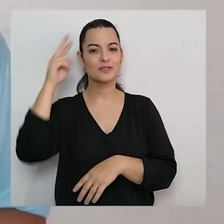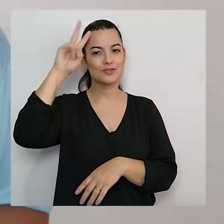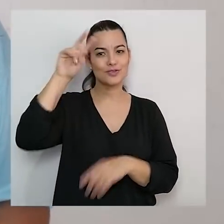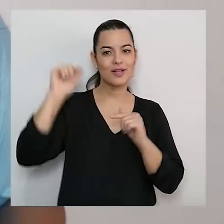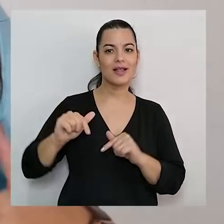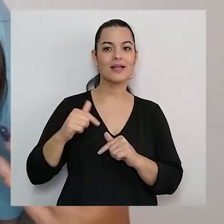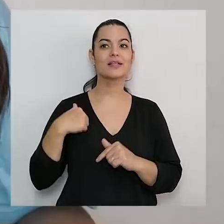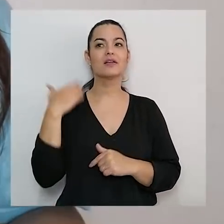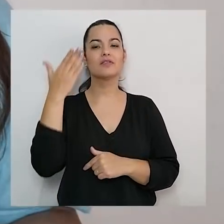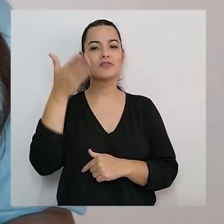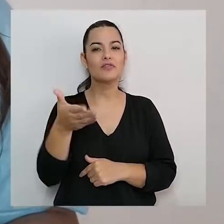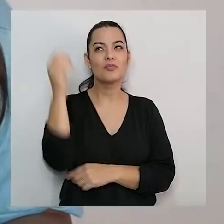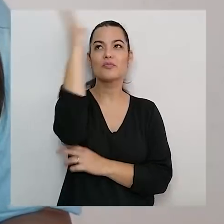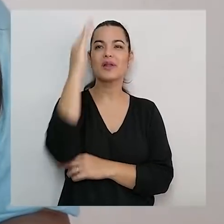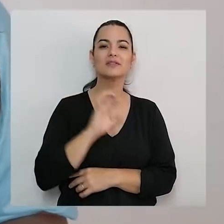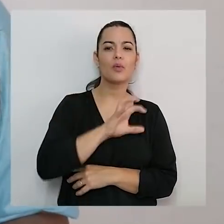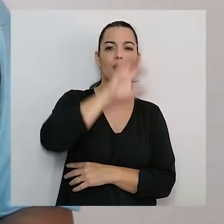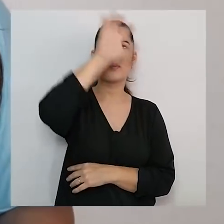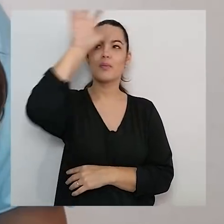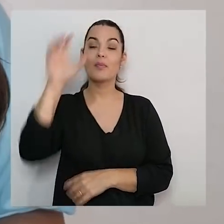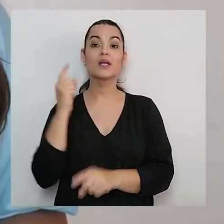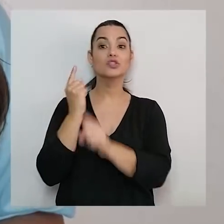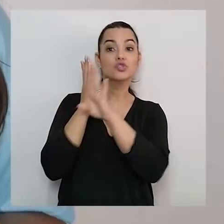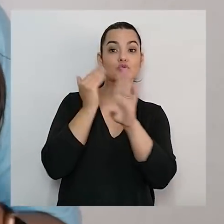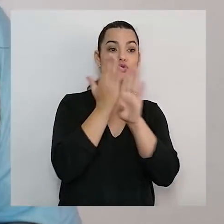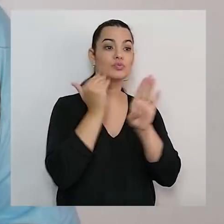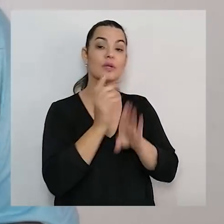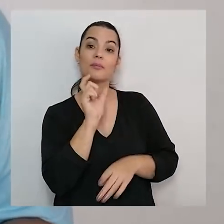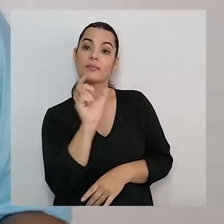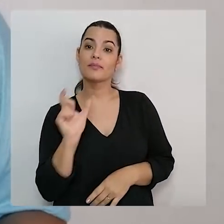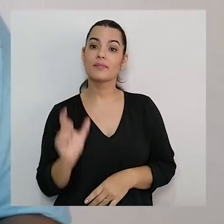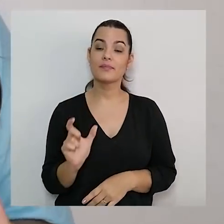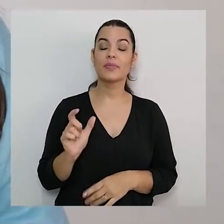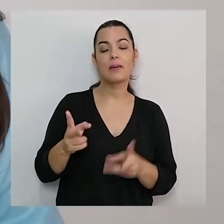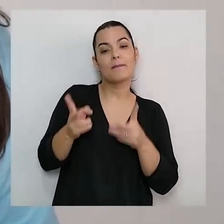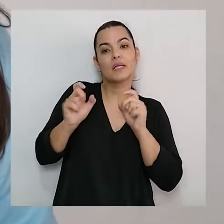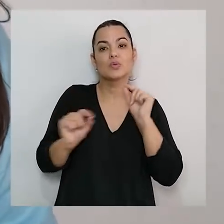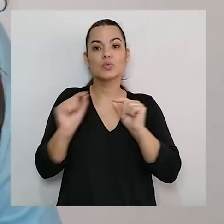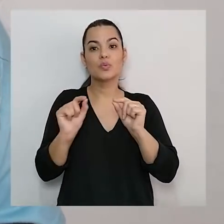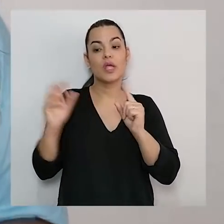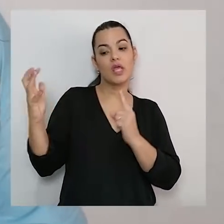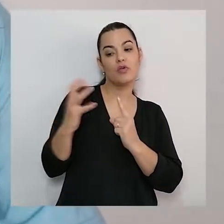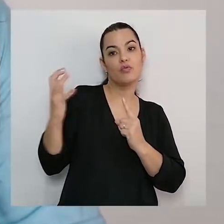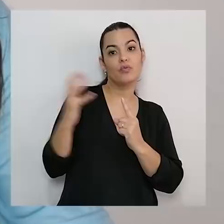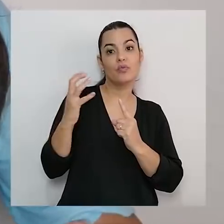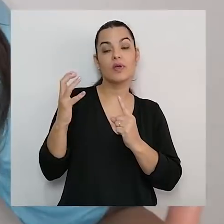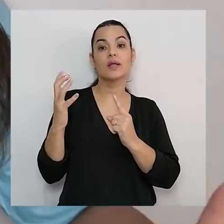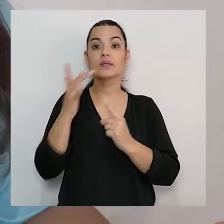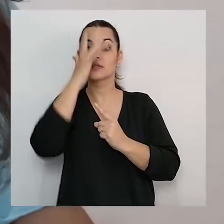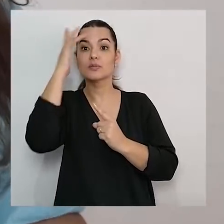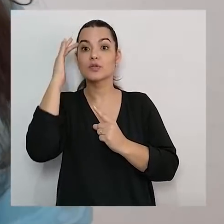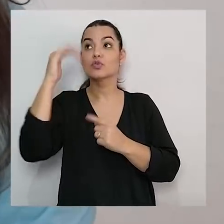do Brasil, descobrindo aí essas palavras, percebendo a influência dos imigrantes também no